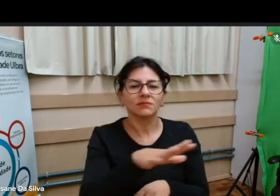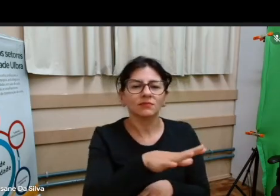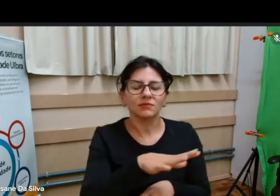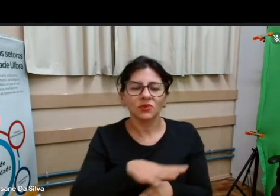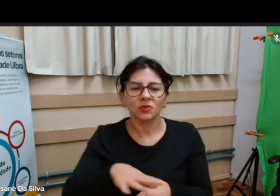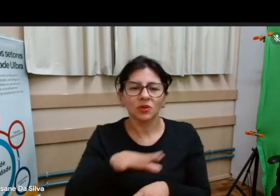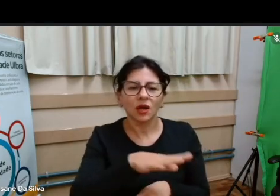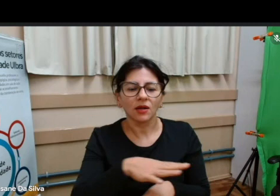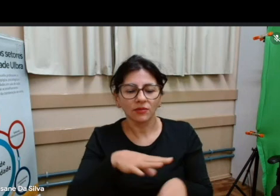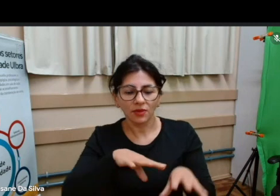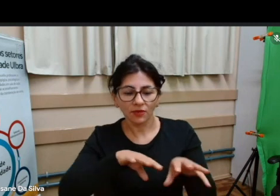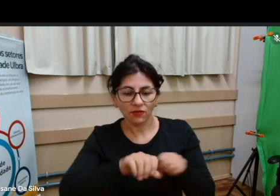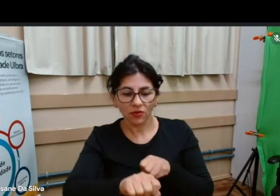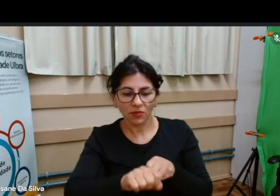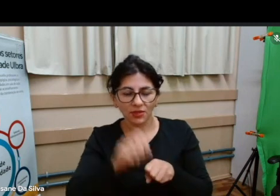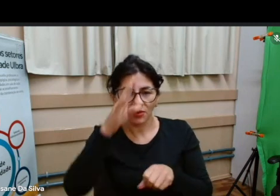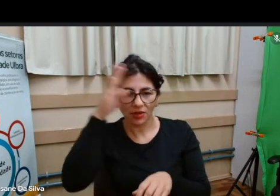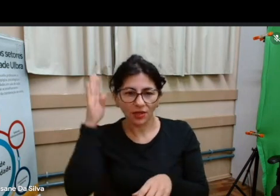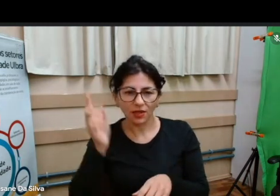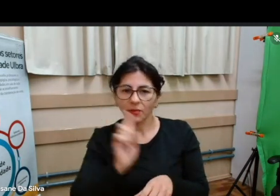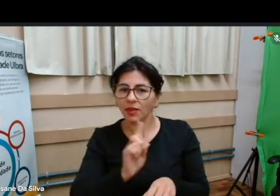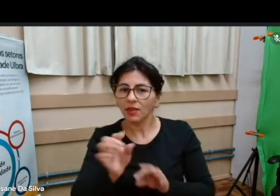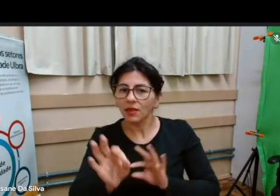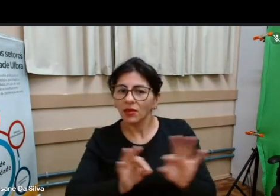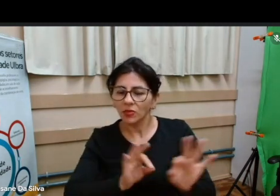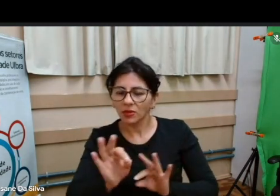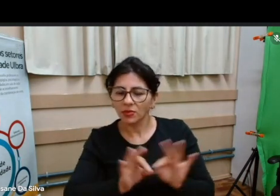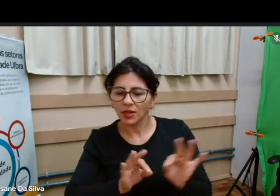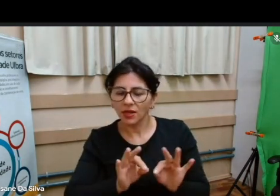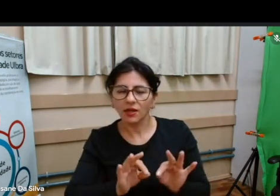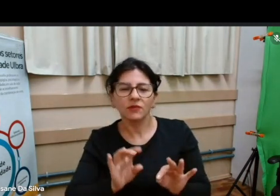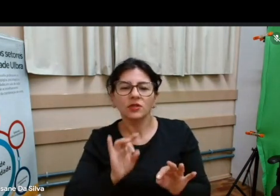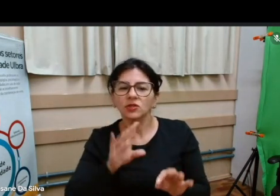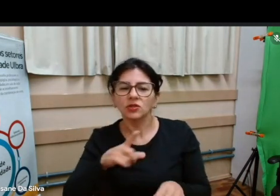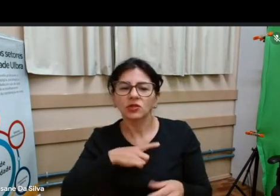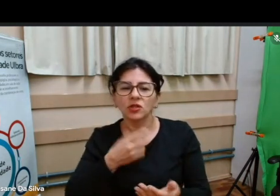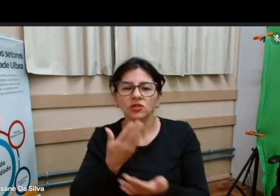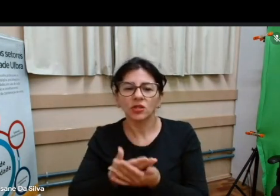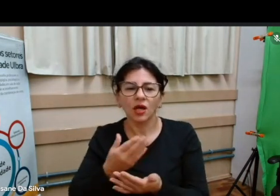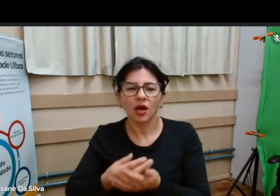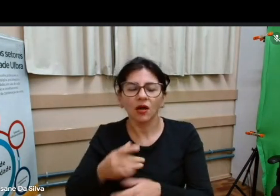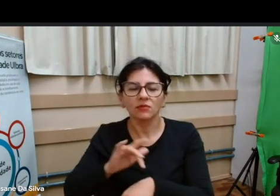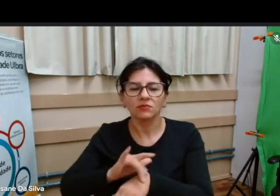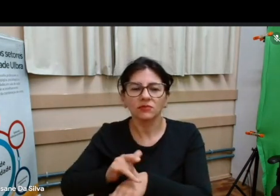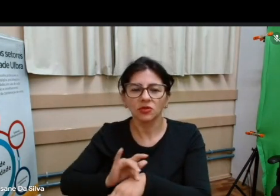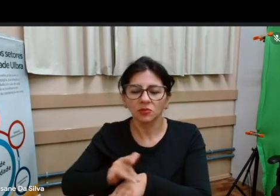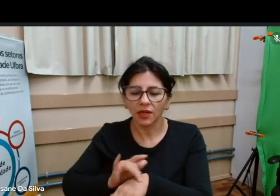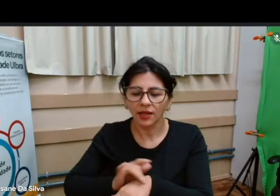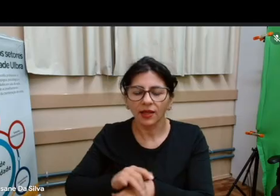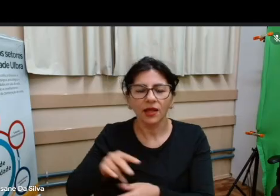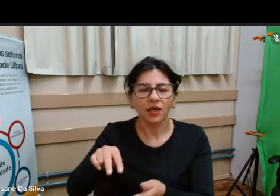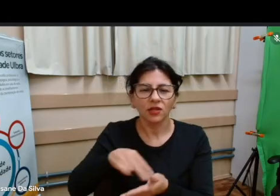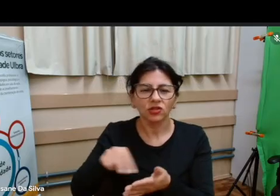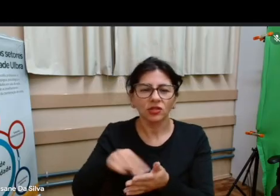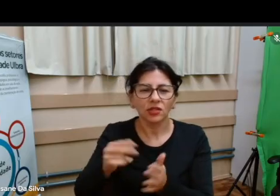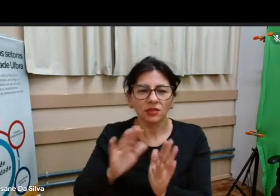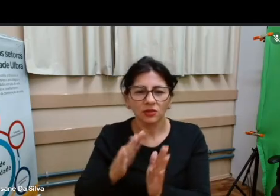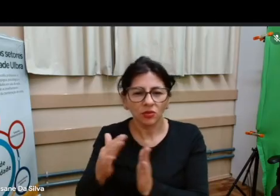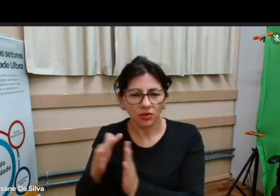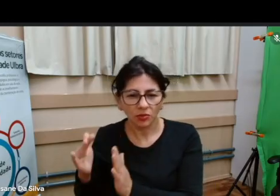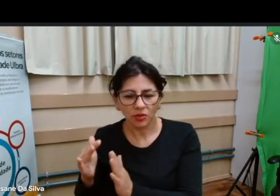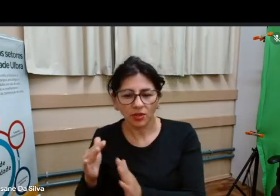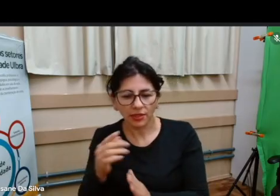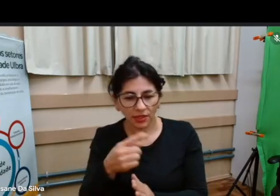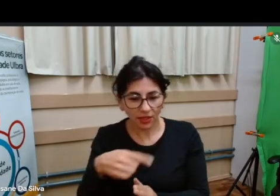não preparava né tava lá sua aula de balê tava lá sua aula de dança contemporânea e elas chegavam na